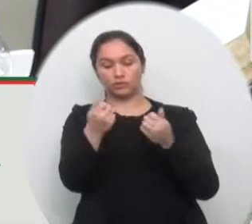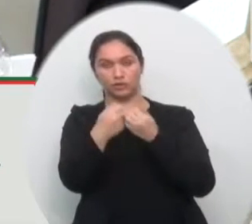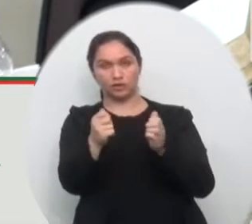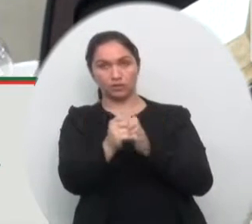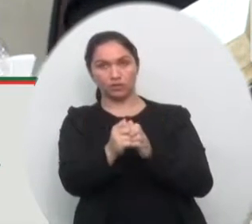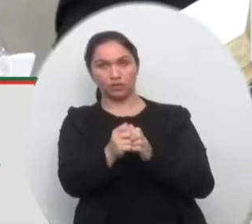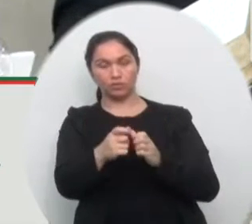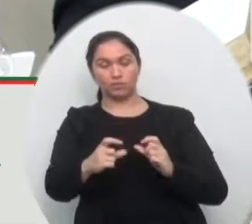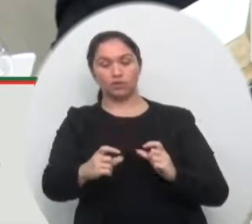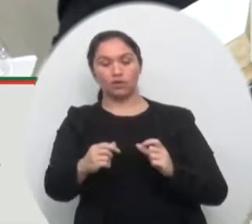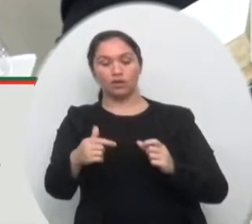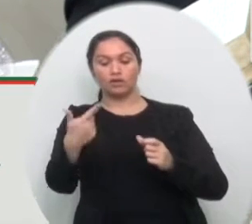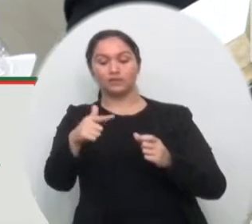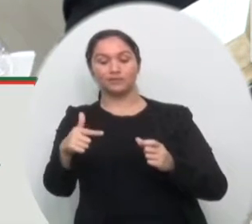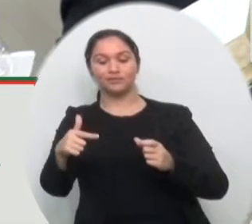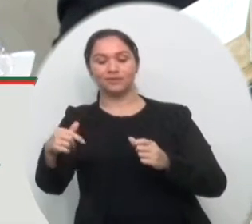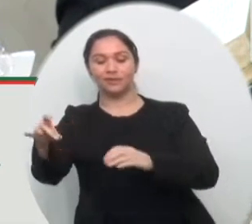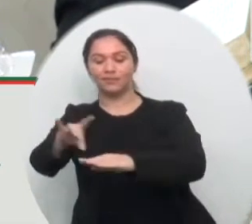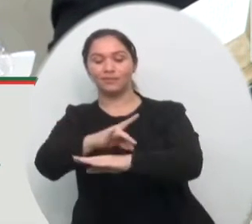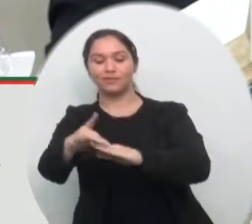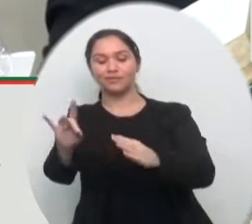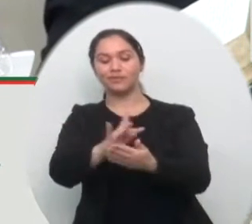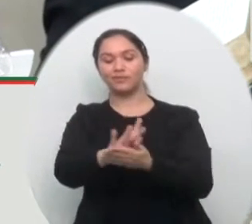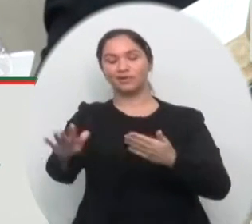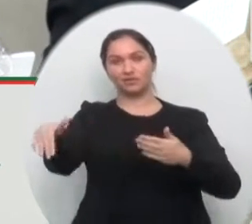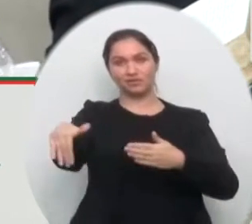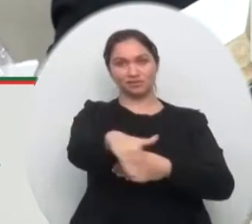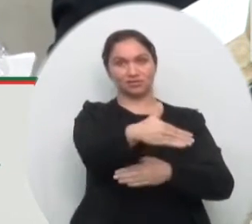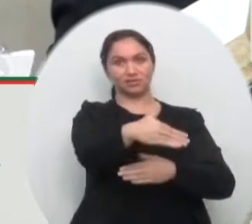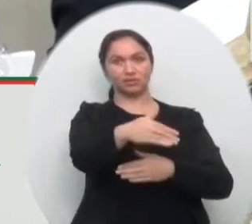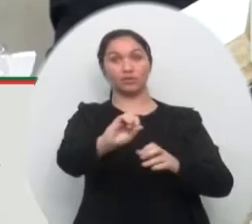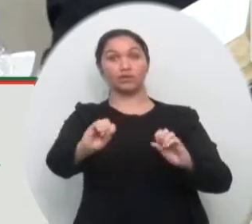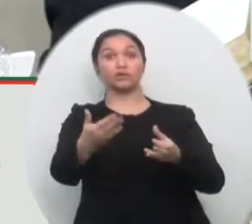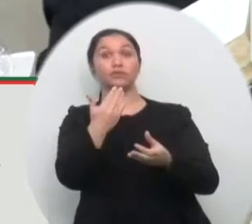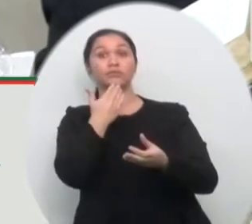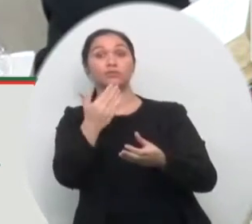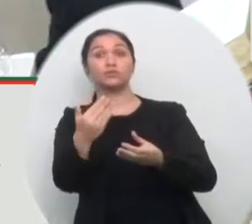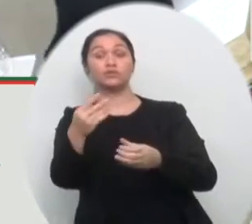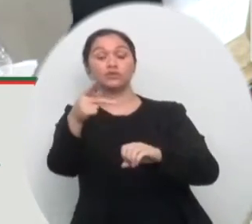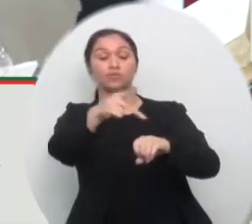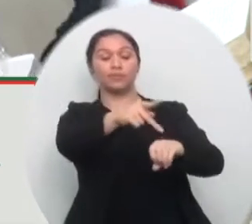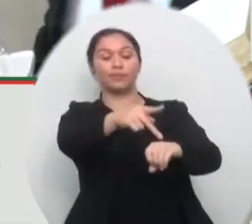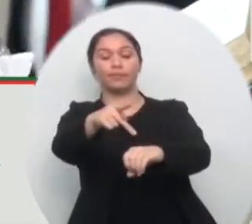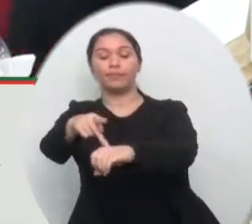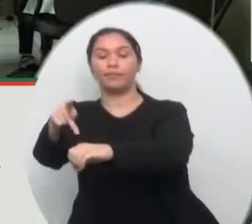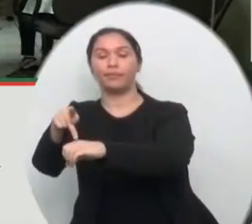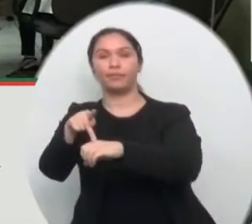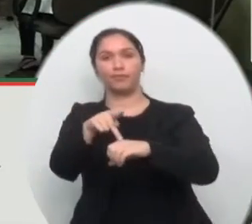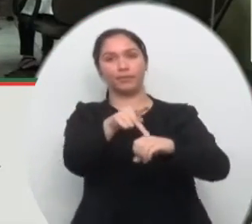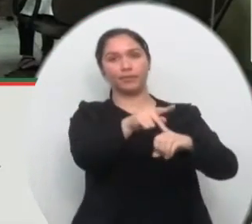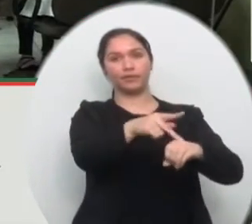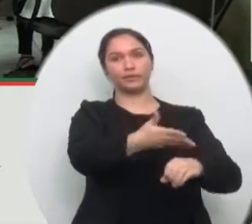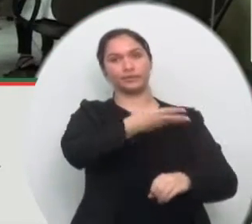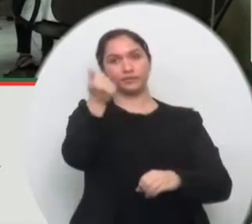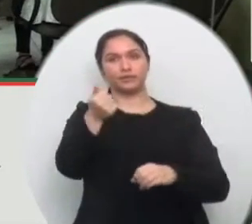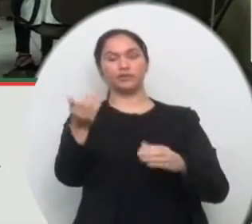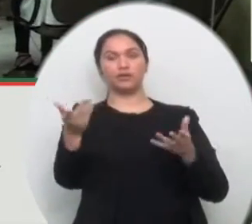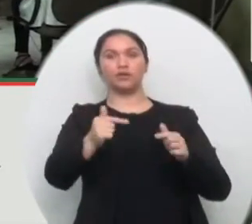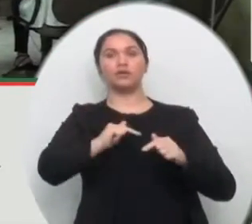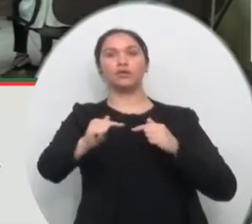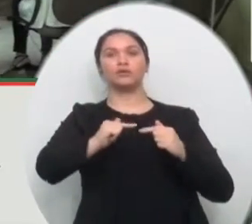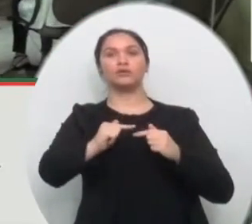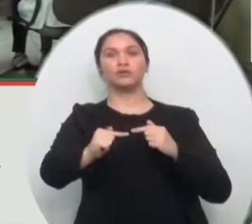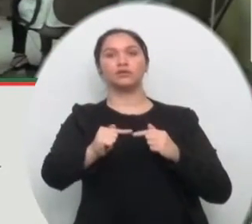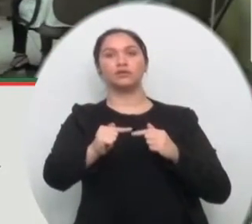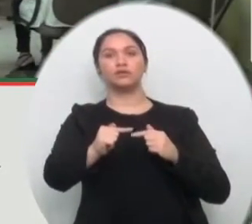Rosso, nos bairros Primeira Linha, Morro Esteve e Quarta Linha, onde não há pavimentação? O requerimento está em discussão. Com a palavra, o vereador